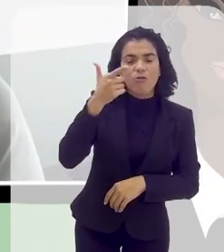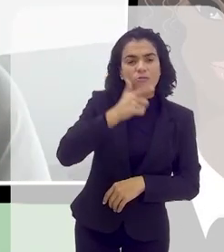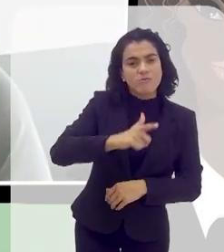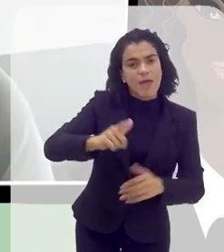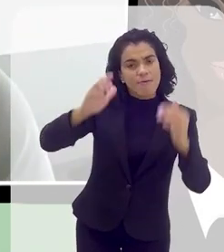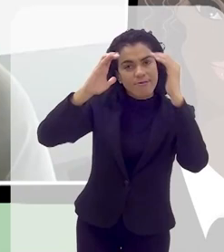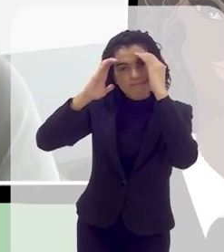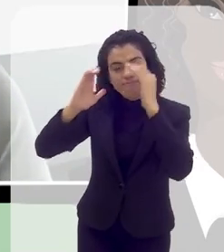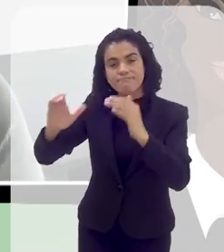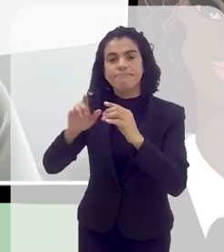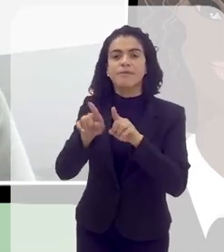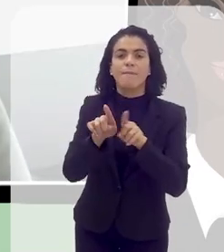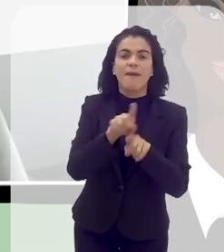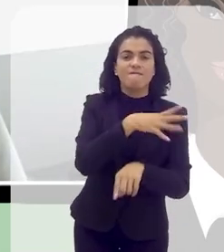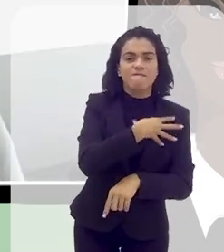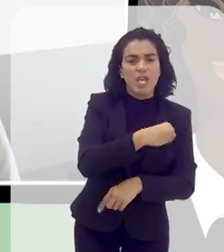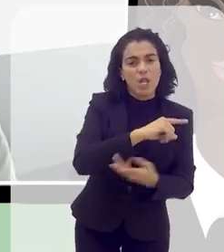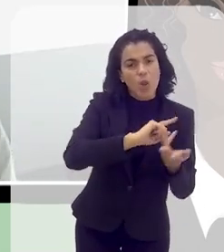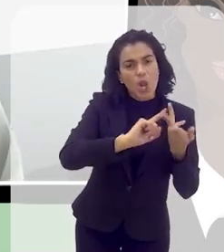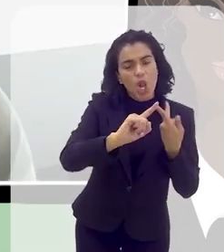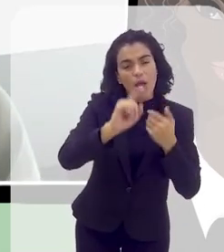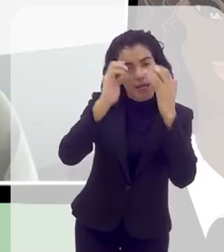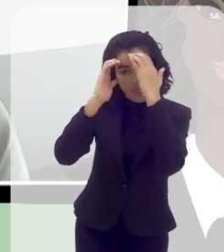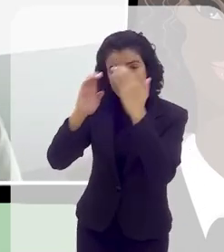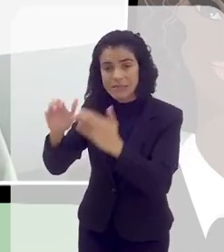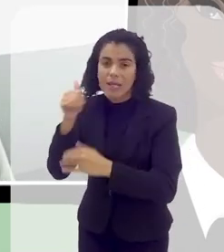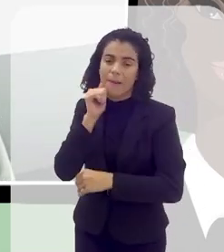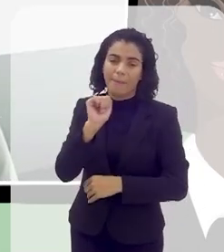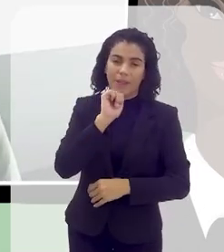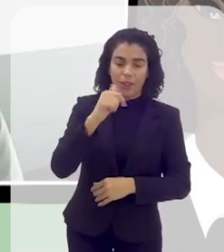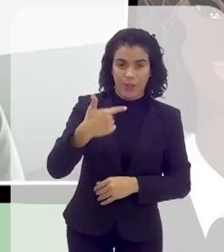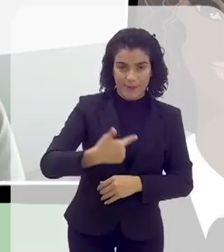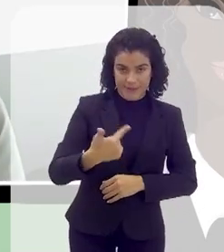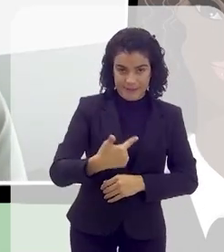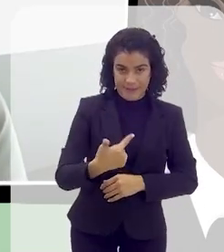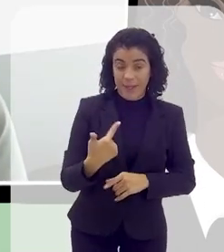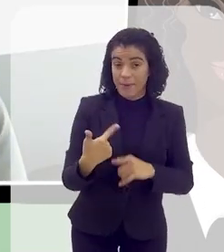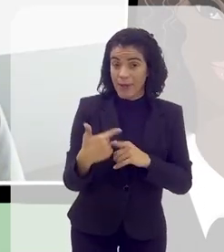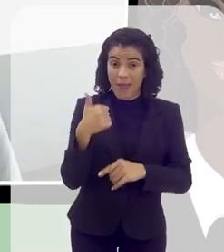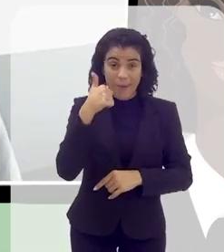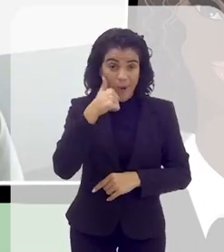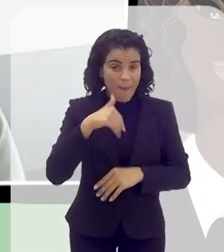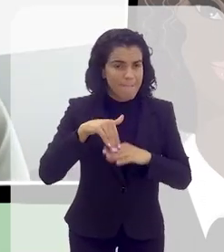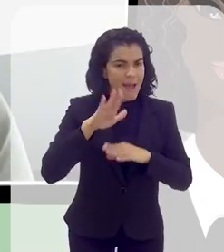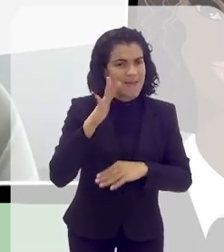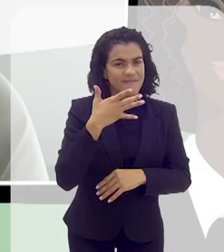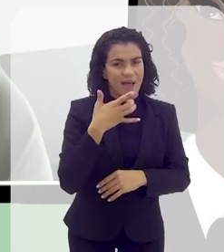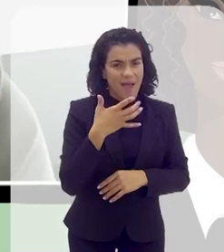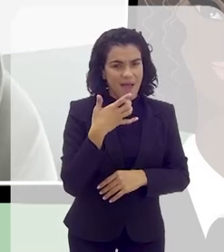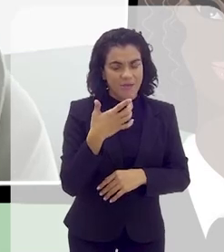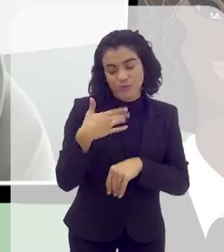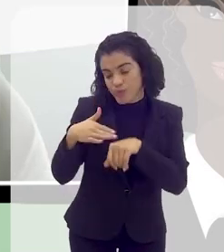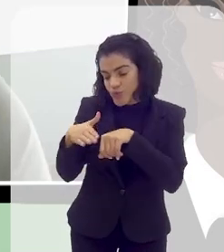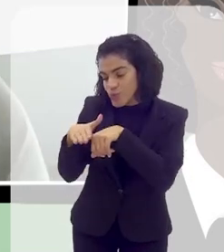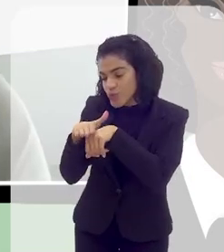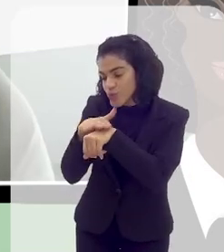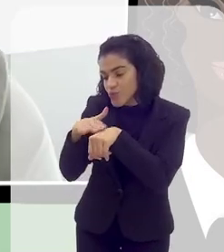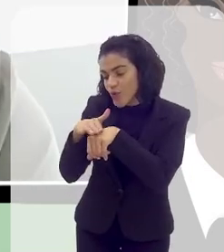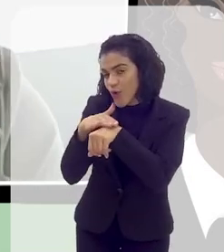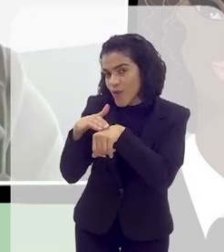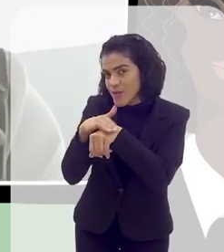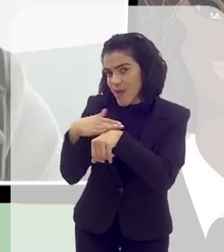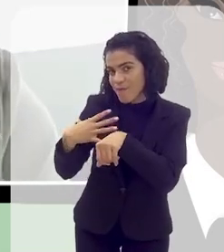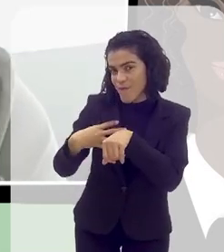homem consegue legitimar. E eu estou falando homem, porque aqui, pela minha experiência clínica, as mulheres têm muito mais facilidade de trazer